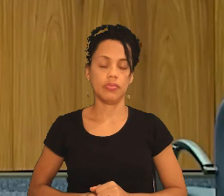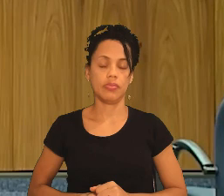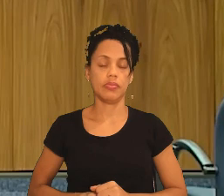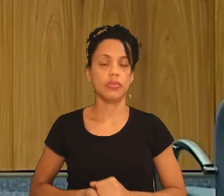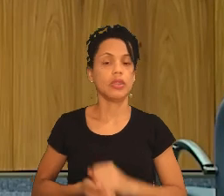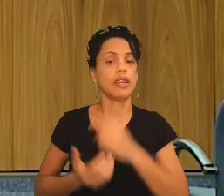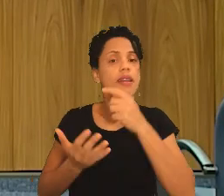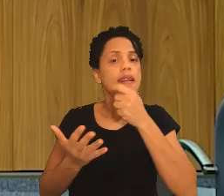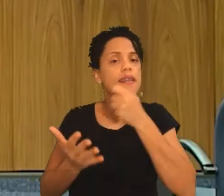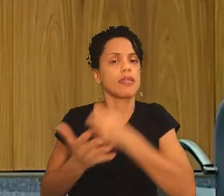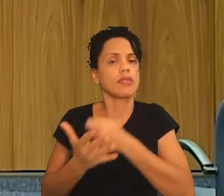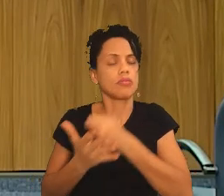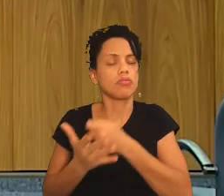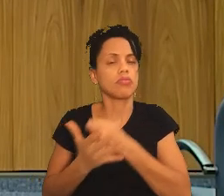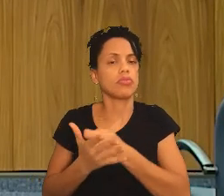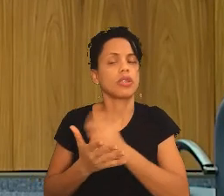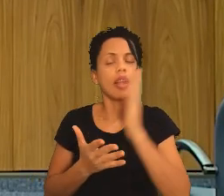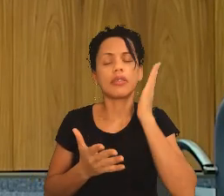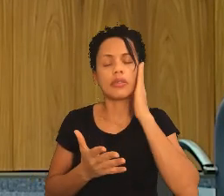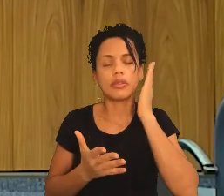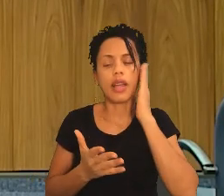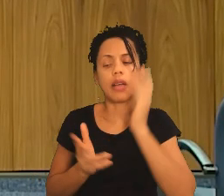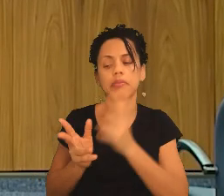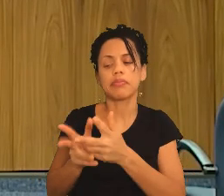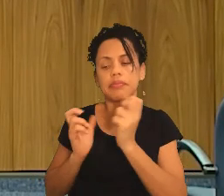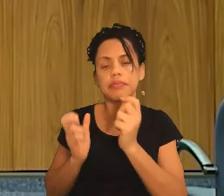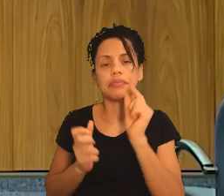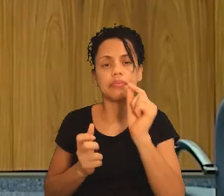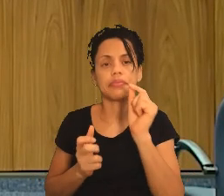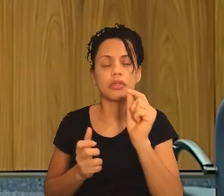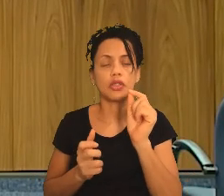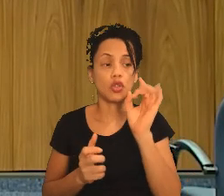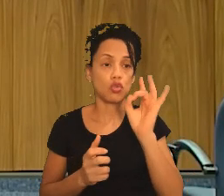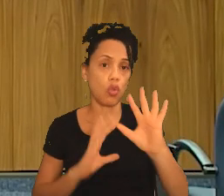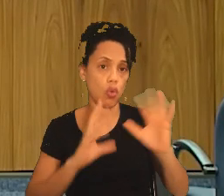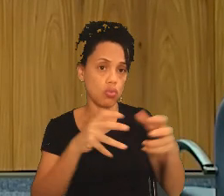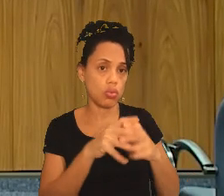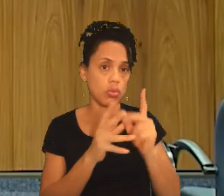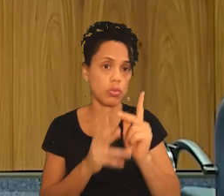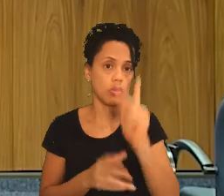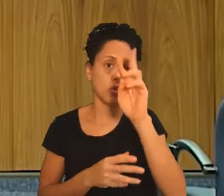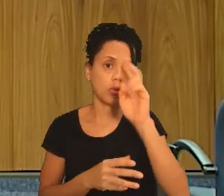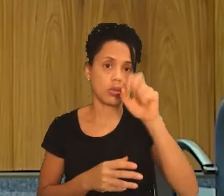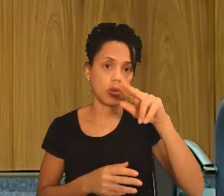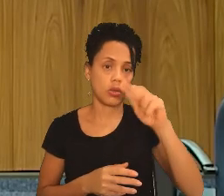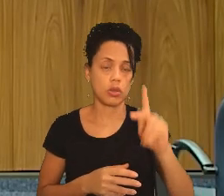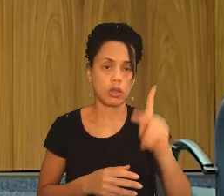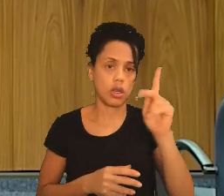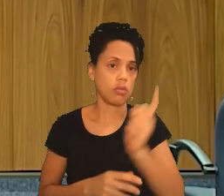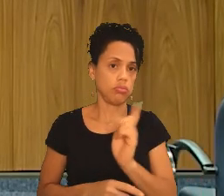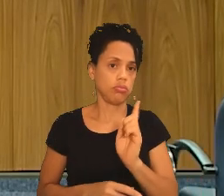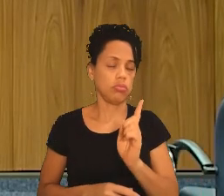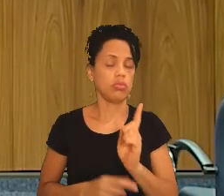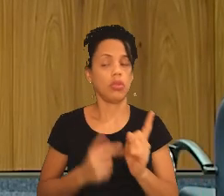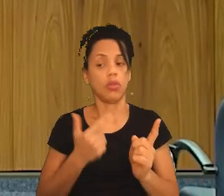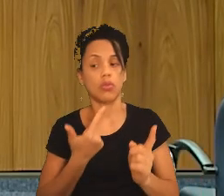violações e colocar isso em questão, né? E nesse